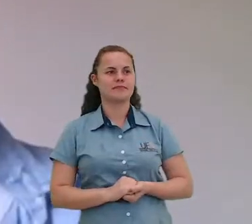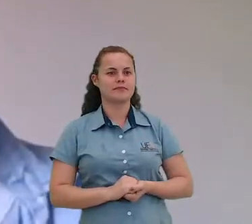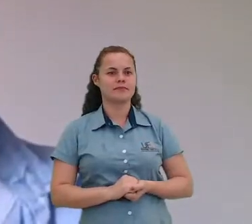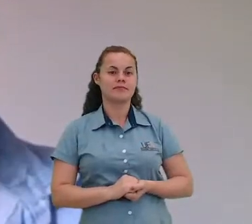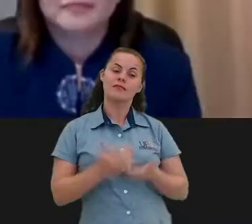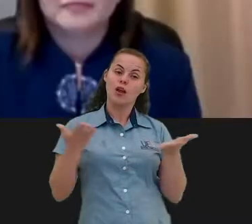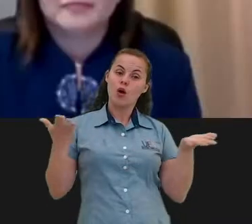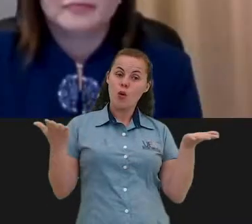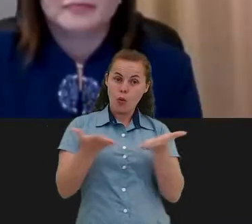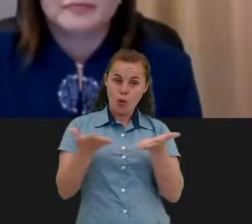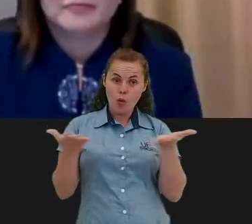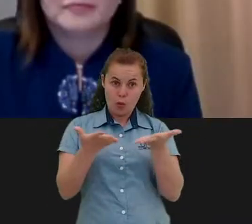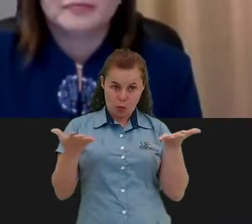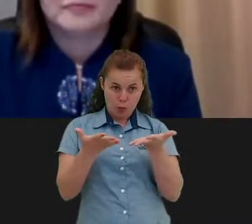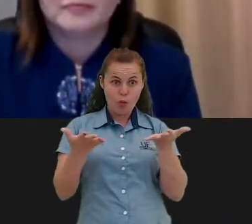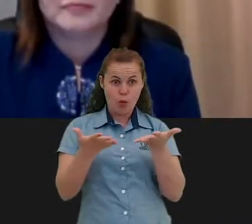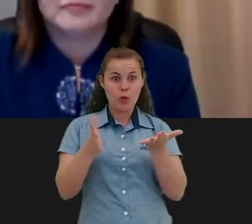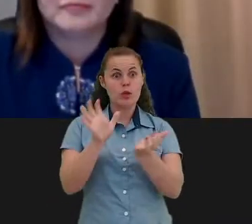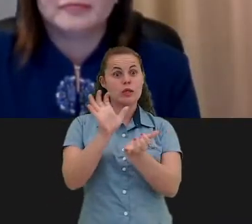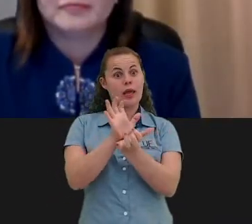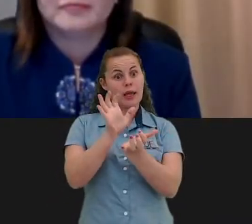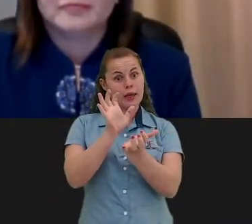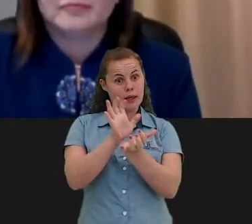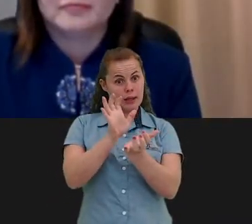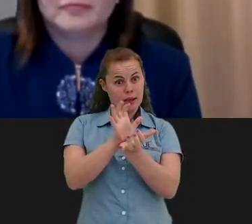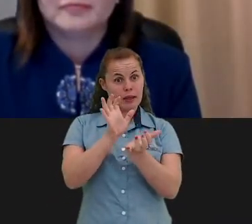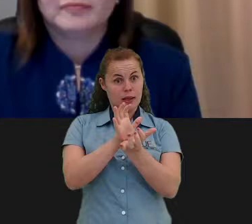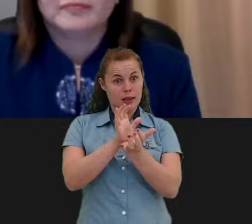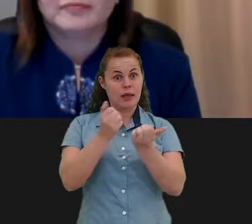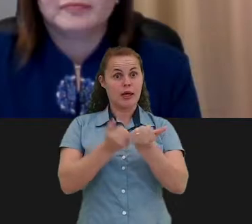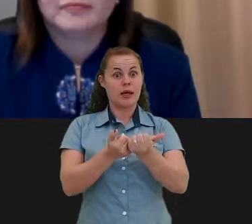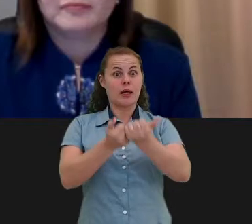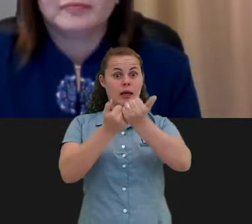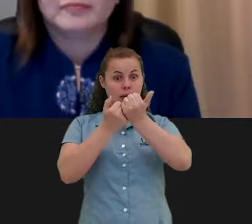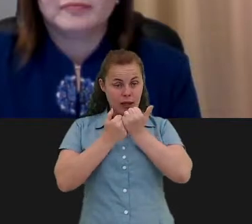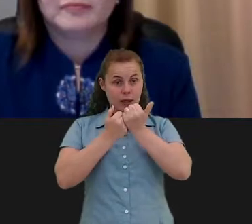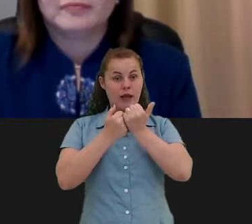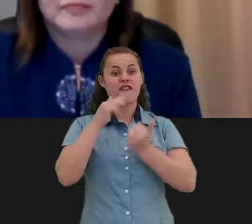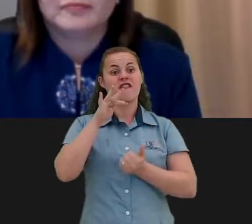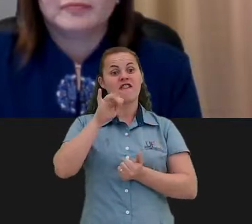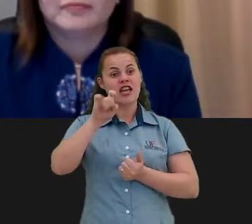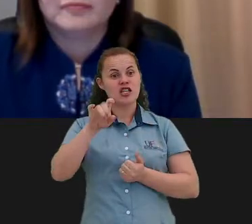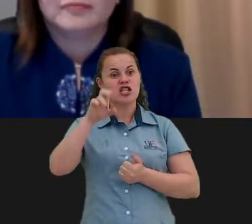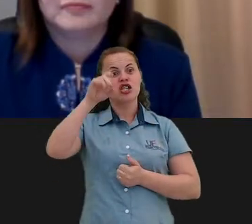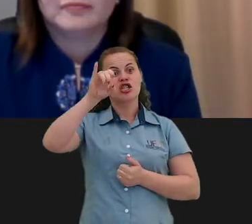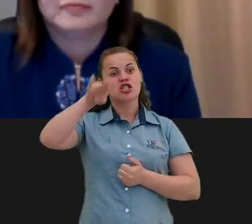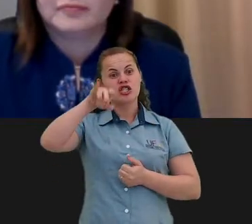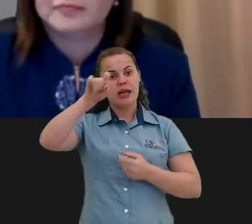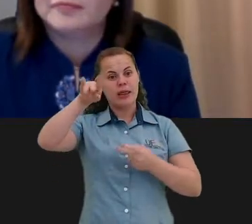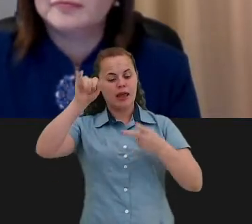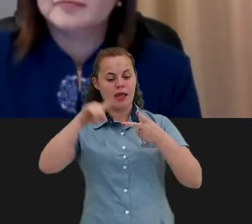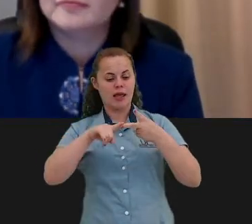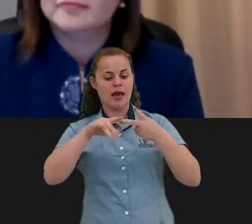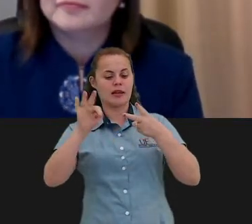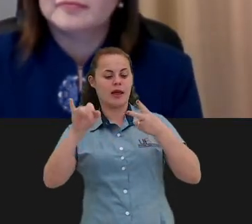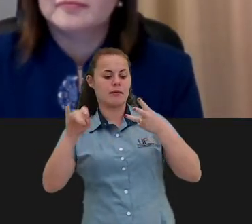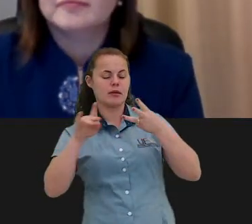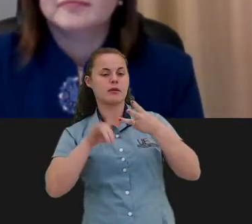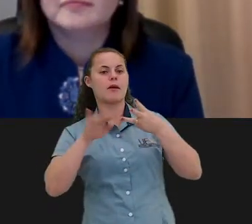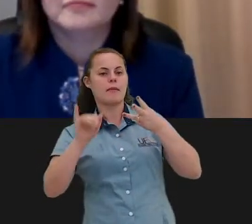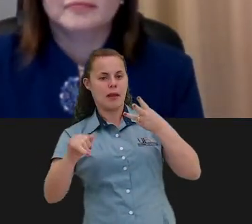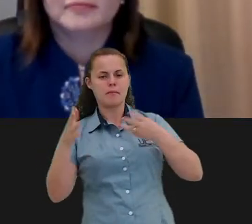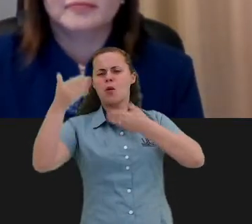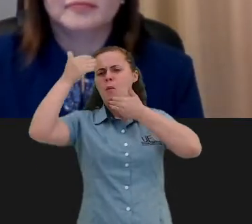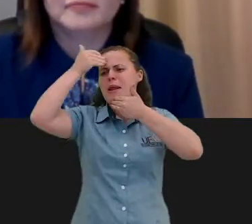Hoje a gente vai contar na nossa equipe a ajuda das meninas do chat, a Geniana, a Tamires, a Isis e a Brenda. Muito